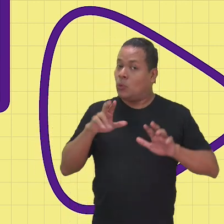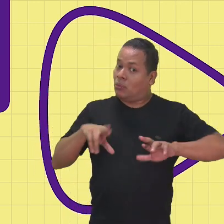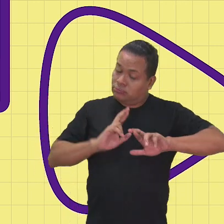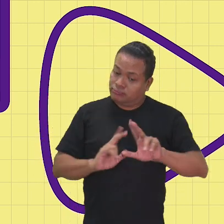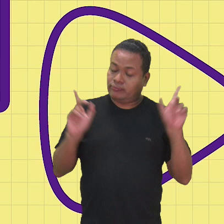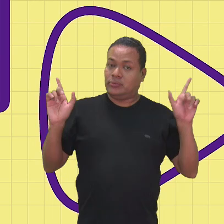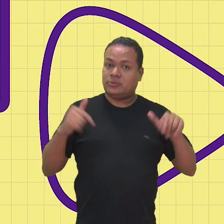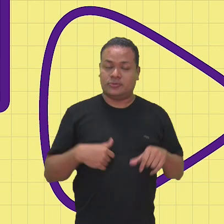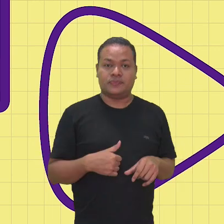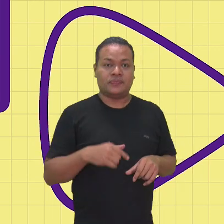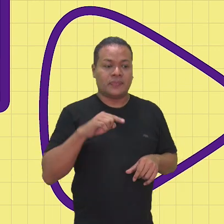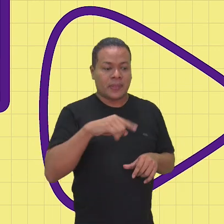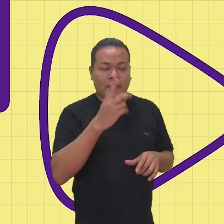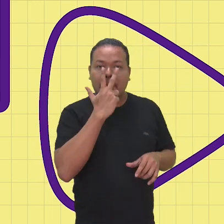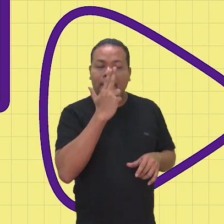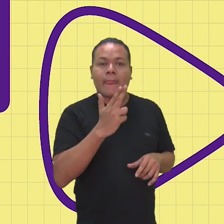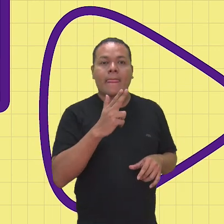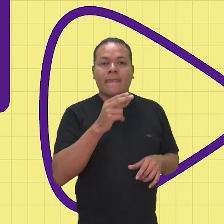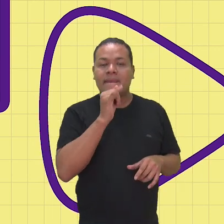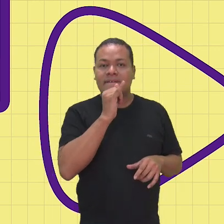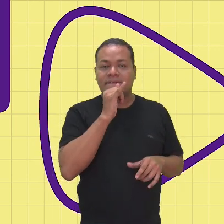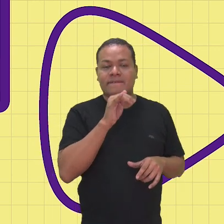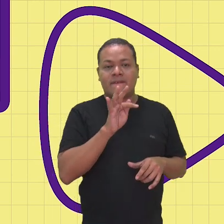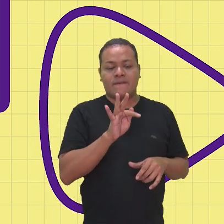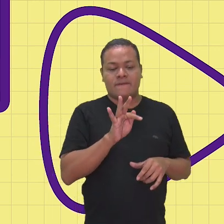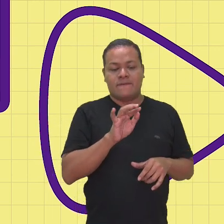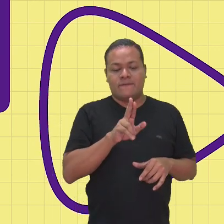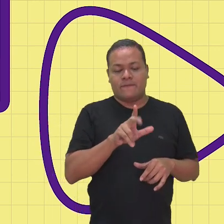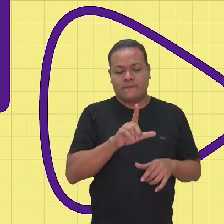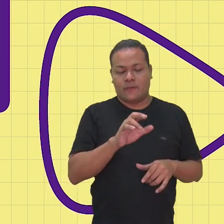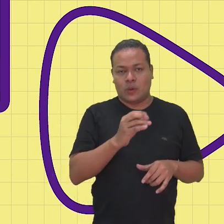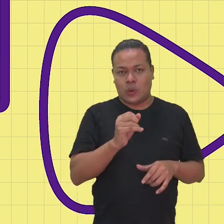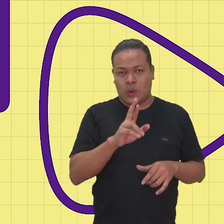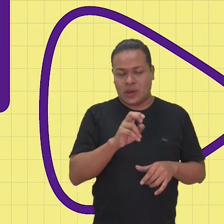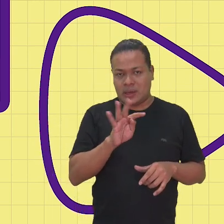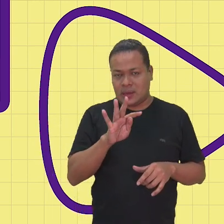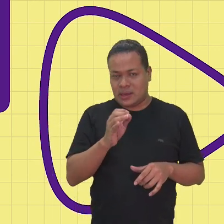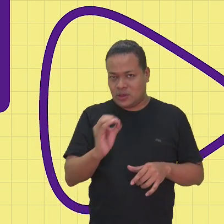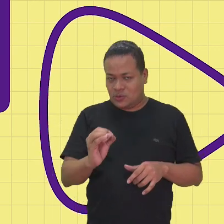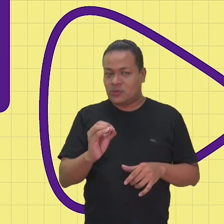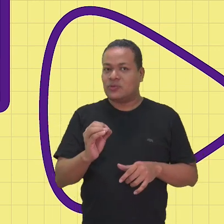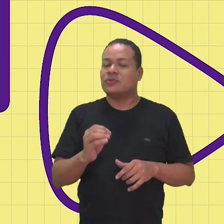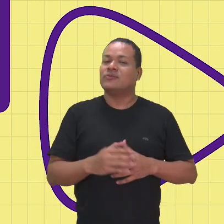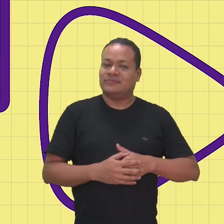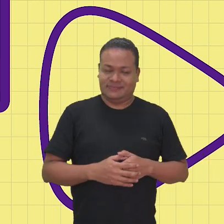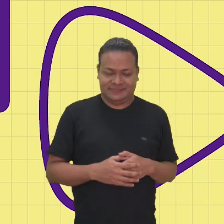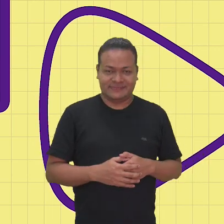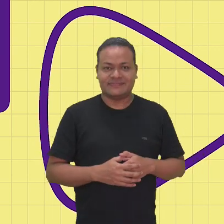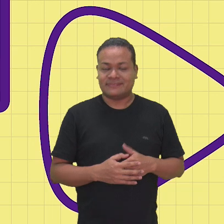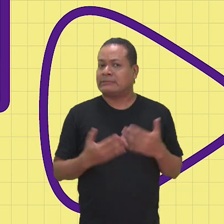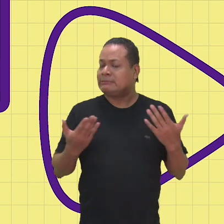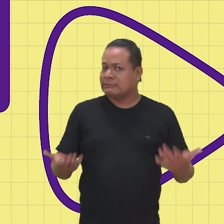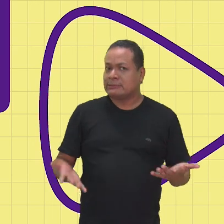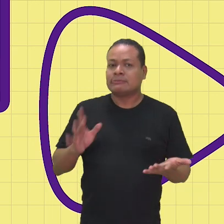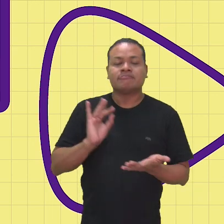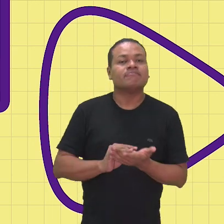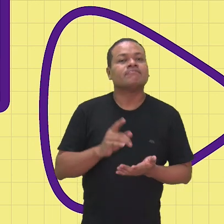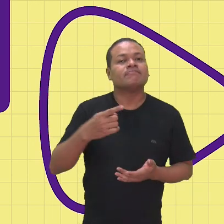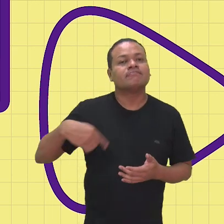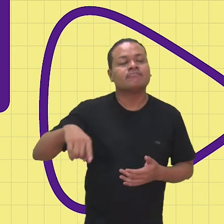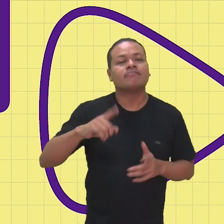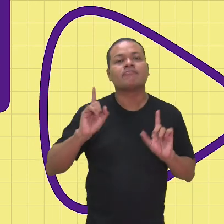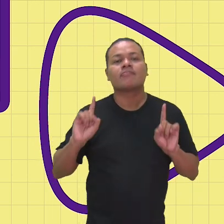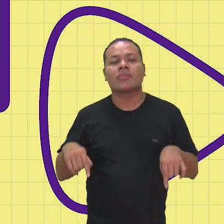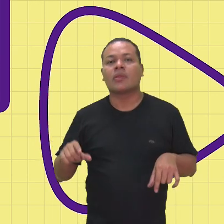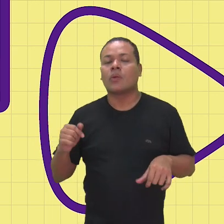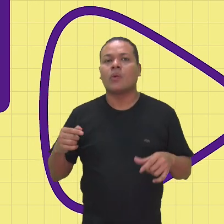esse flúor está acompanhado de uma carga. O flúor é elemento químico. A substância é o fluoreto. E aí, pessoal, isso daí